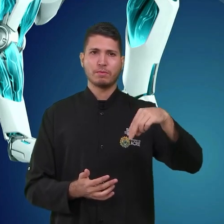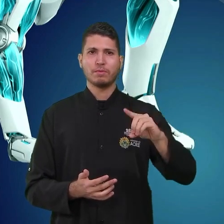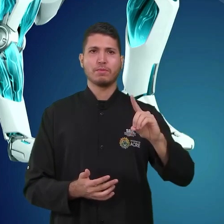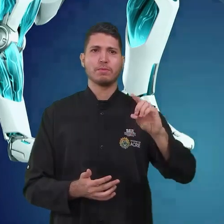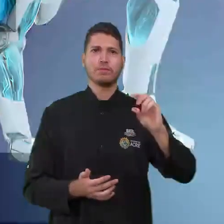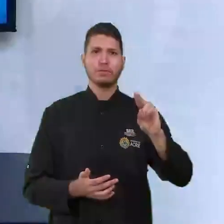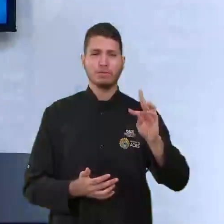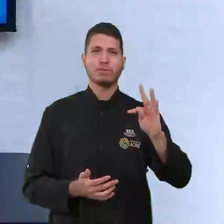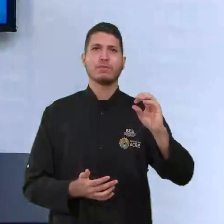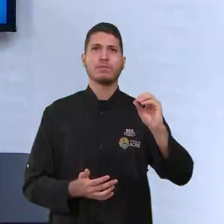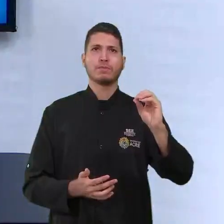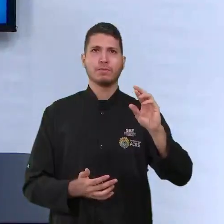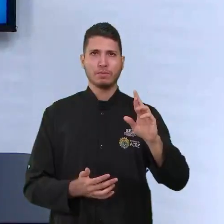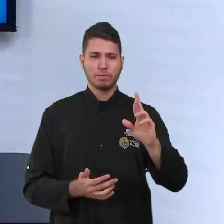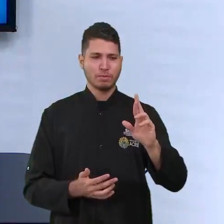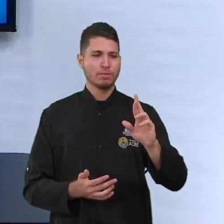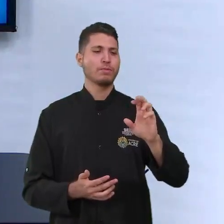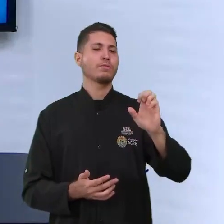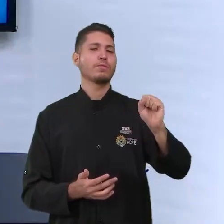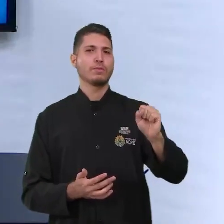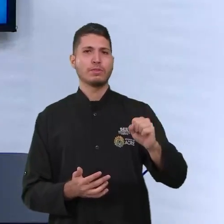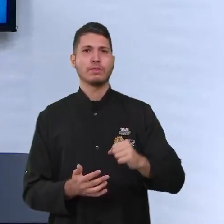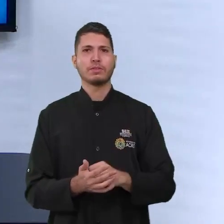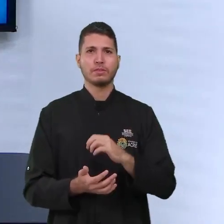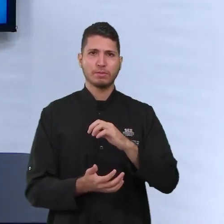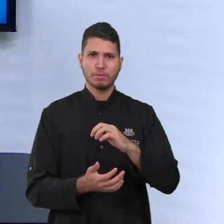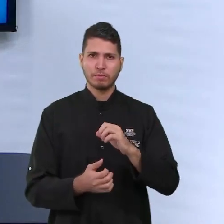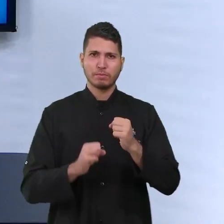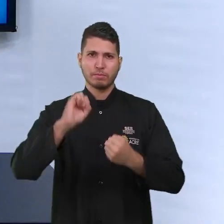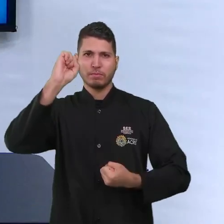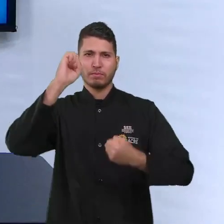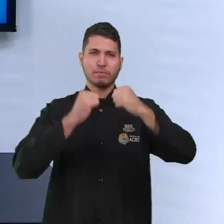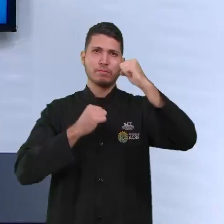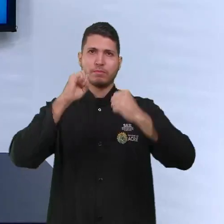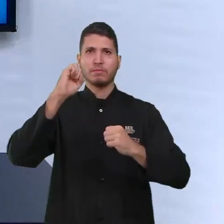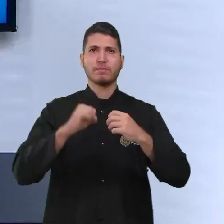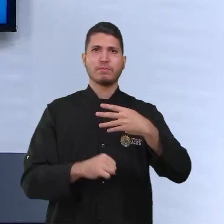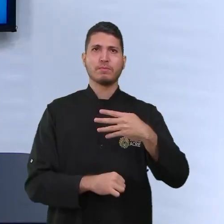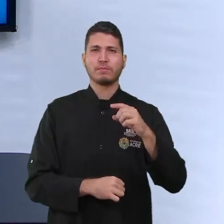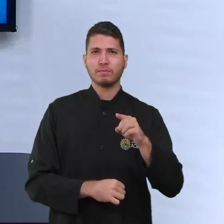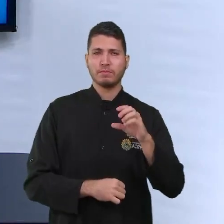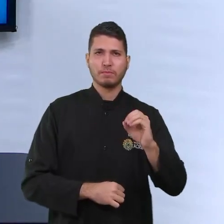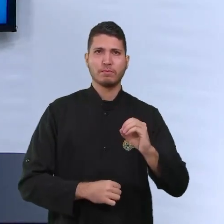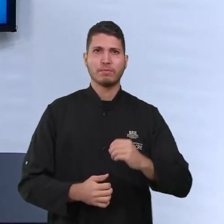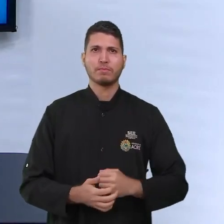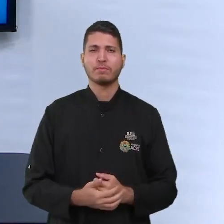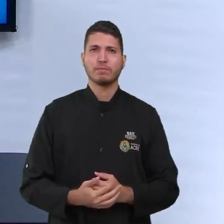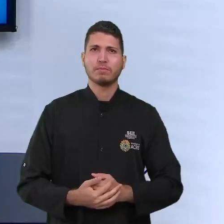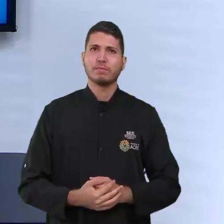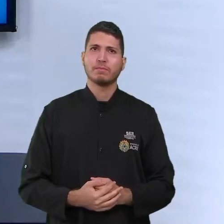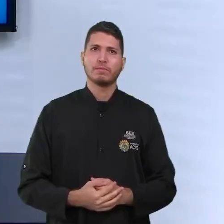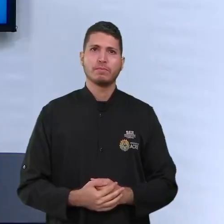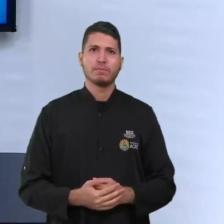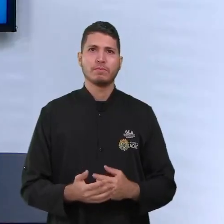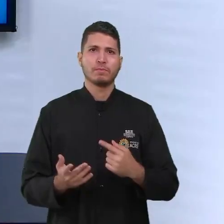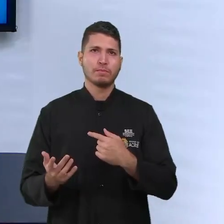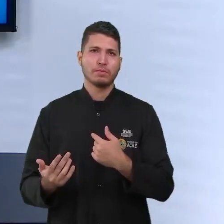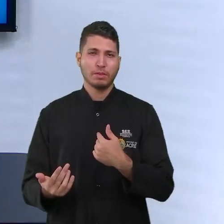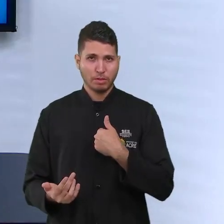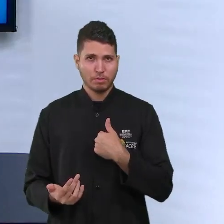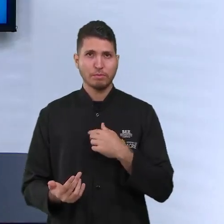para representar esses países produtores de tecnologia e ciência, eu trouxe aqui a inteligência